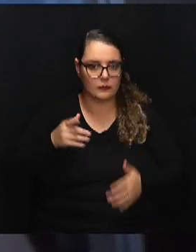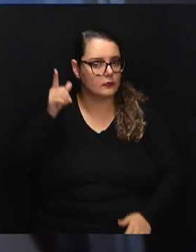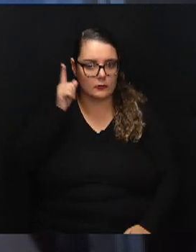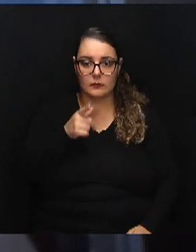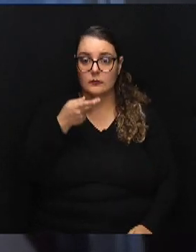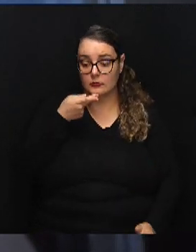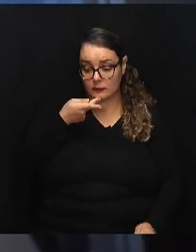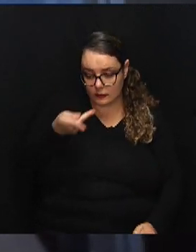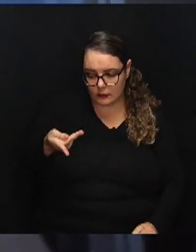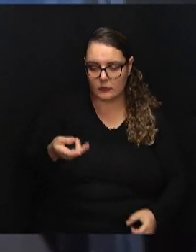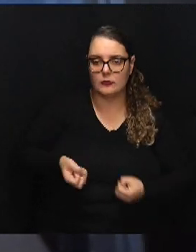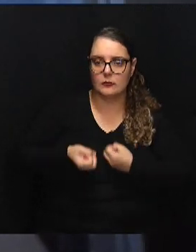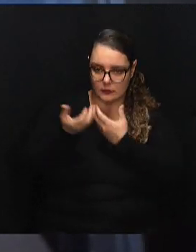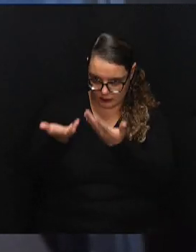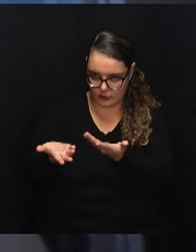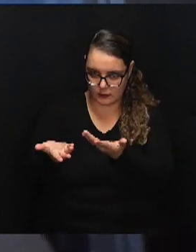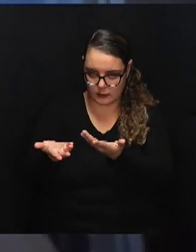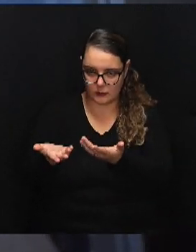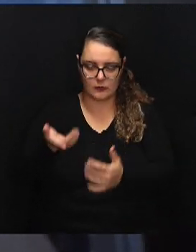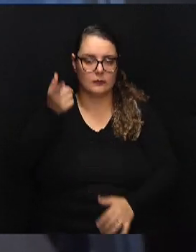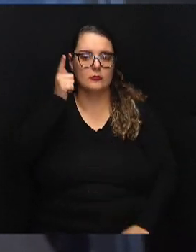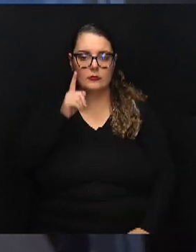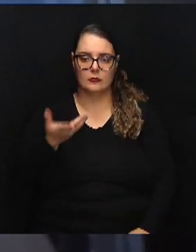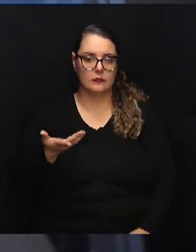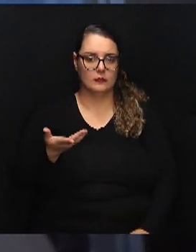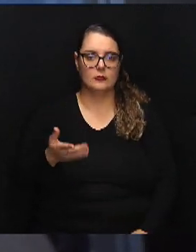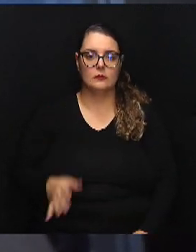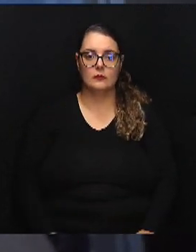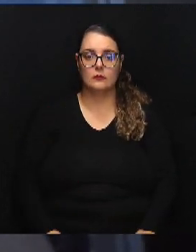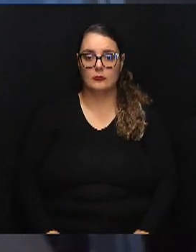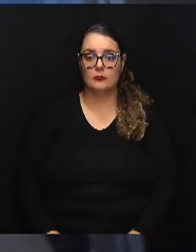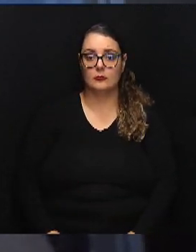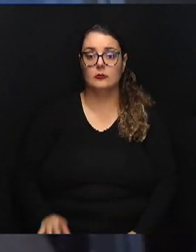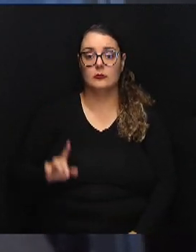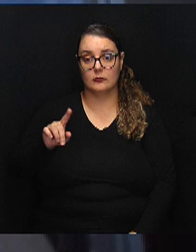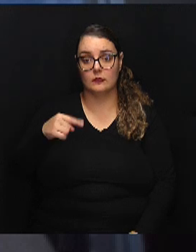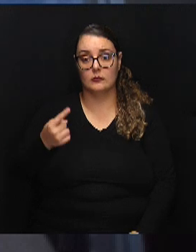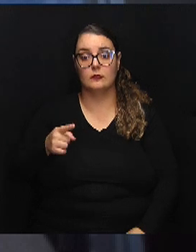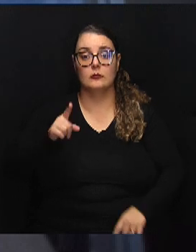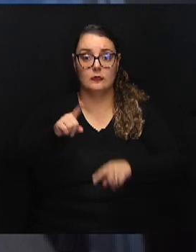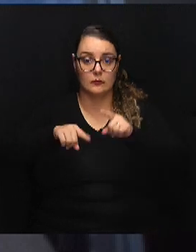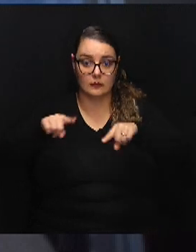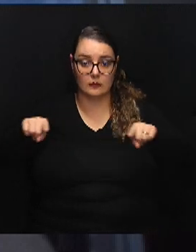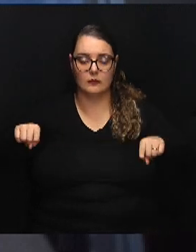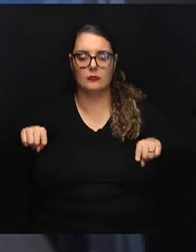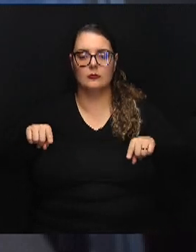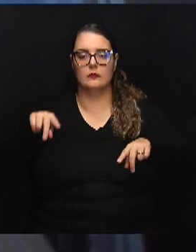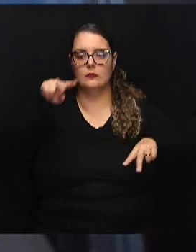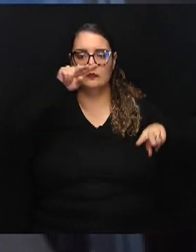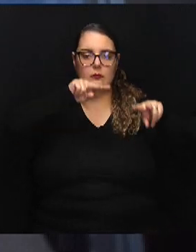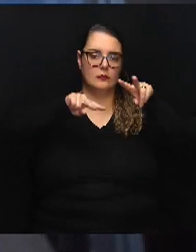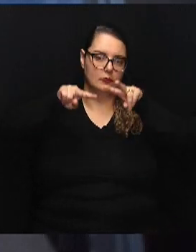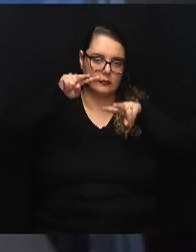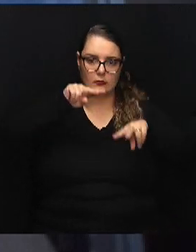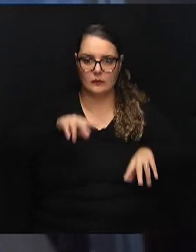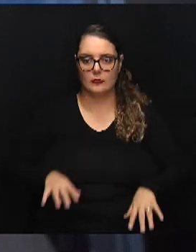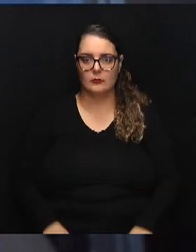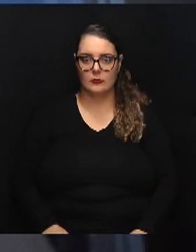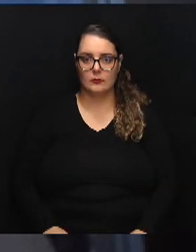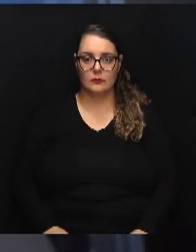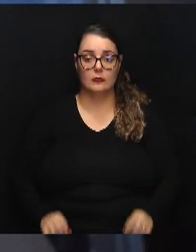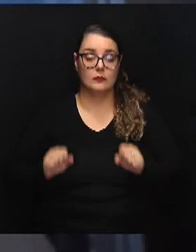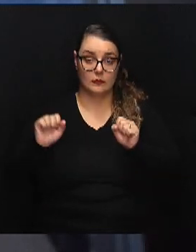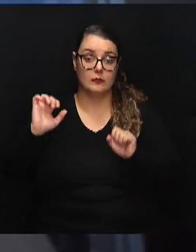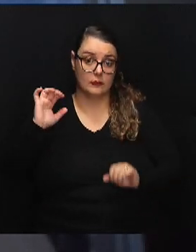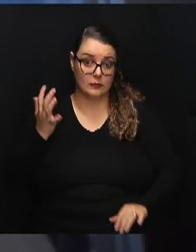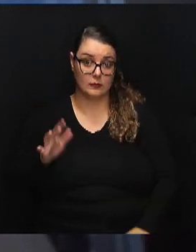consegue articular adequadamente. Eventualmente, alterações visuais, de campo visual, então pode acontecer